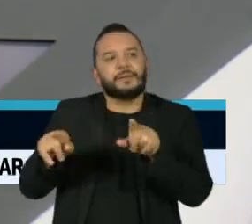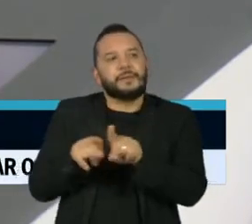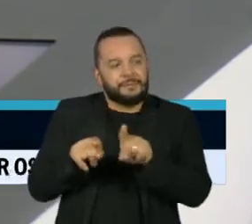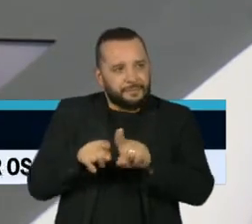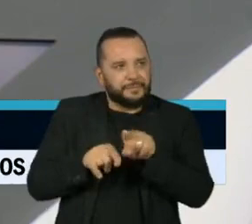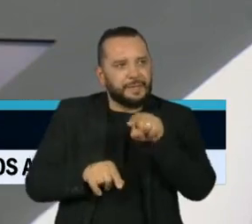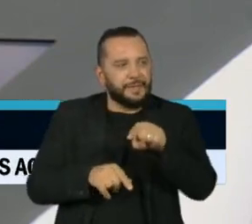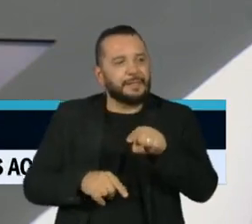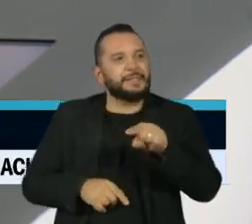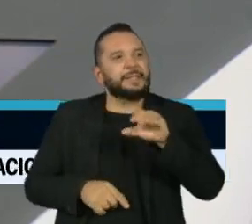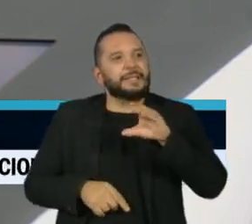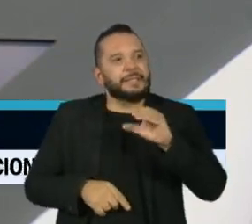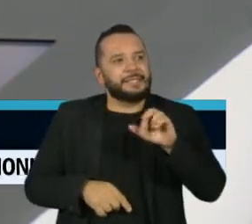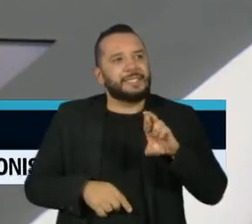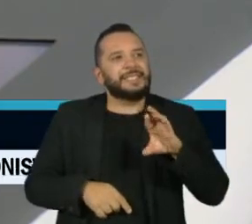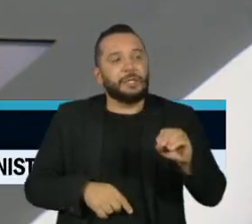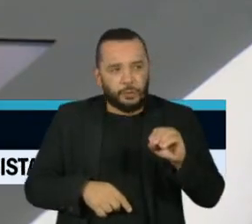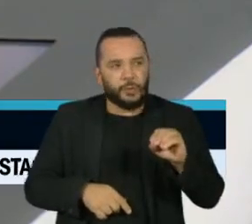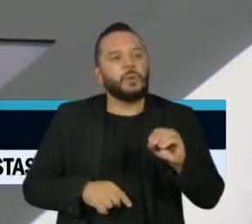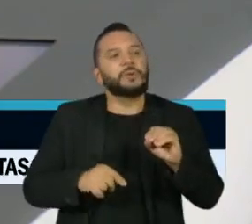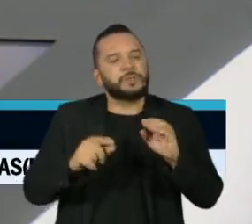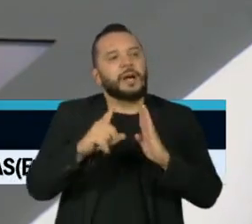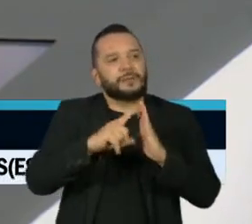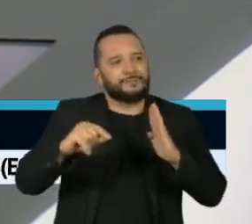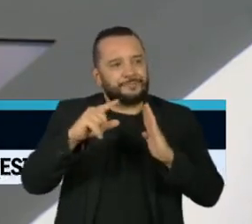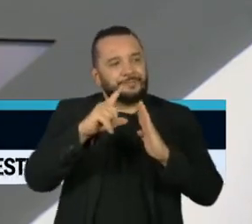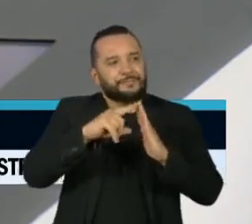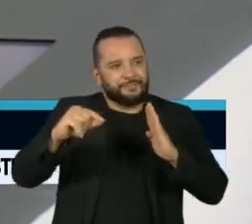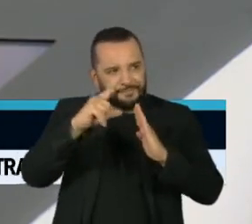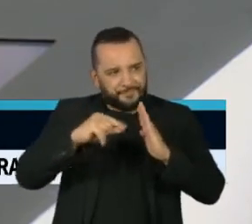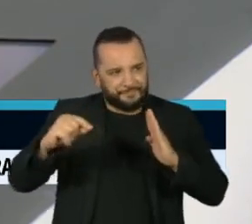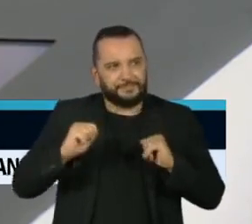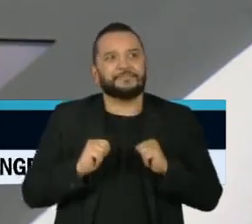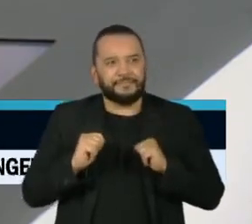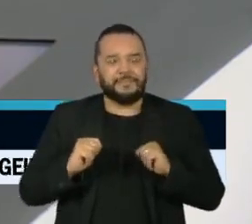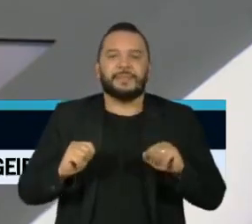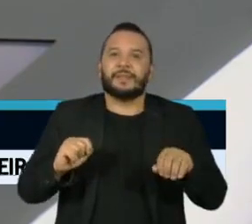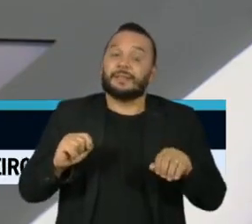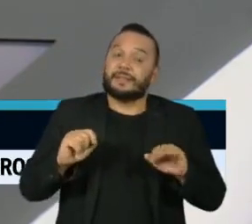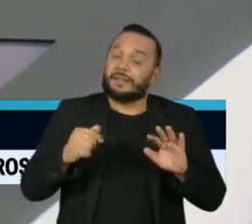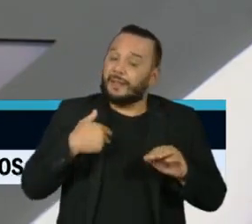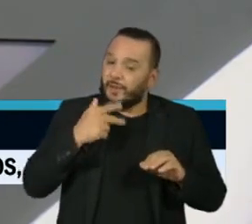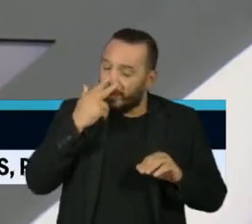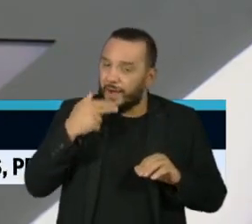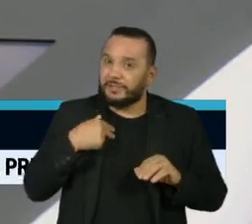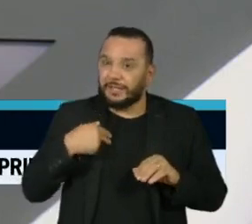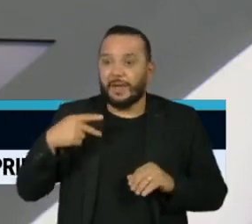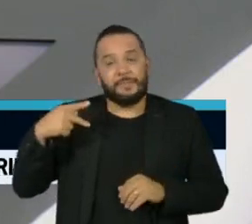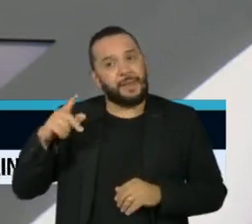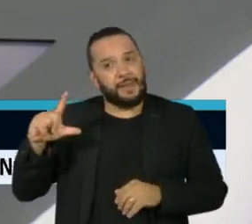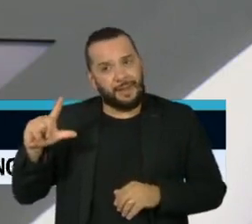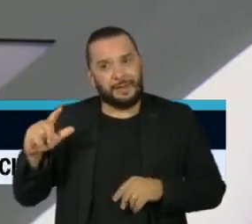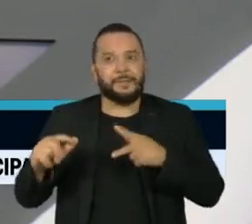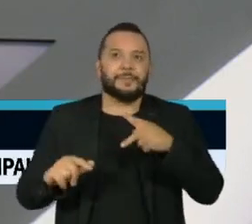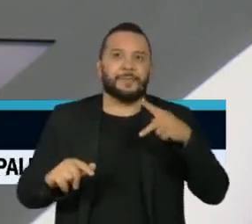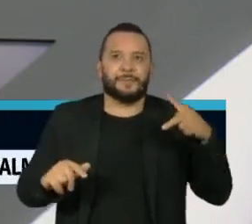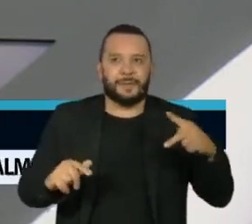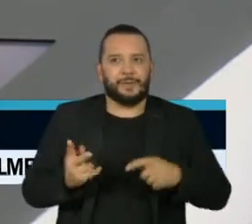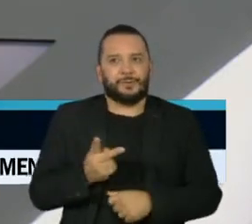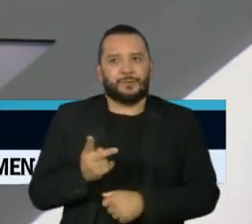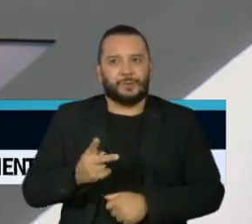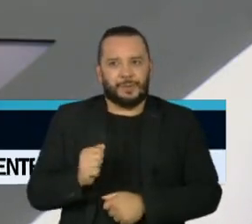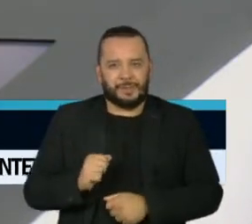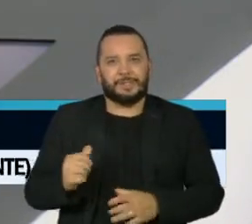psl o vice candidato a presidente no na chapa será do PP não é PL + PP